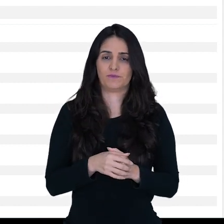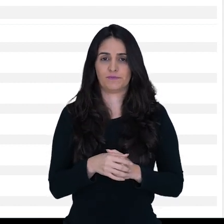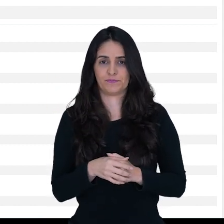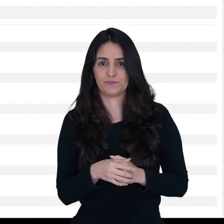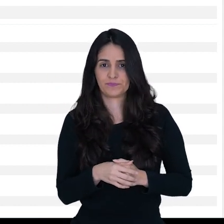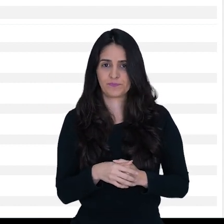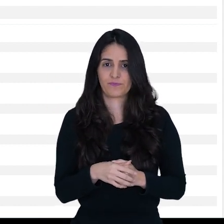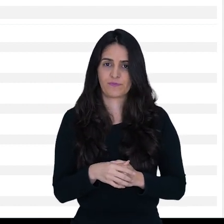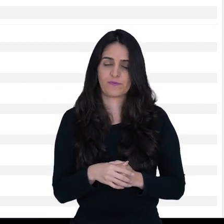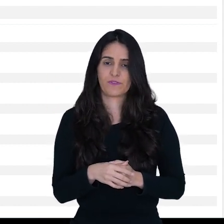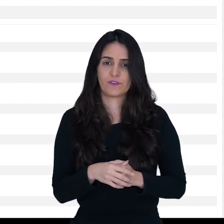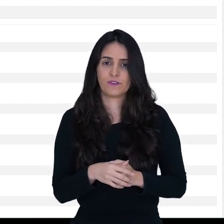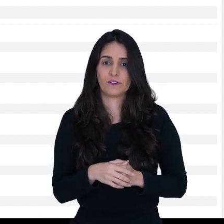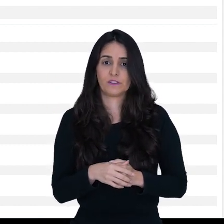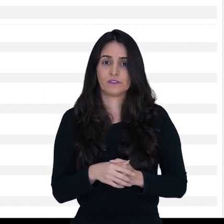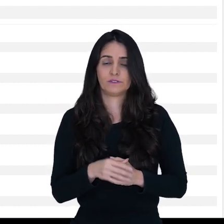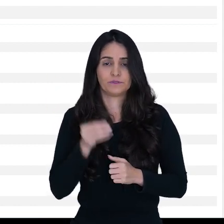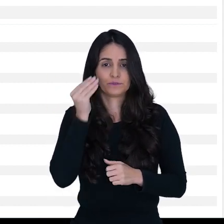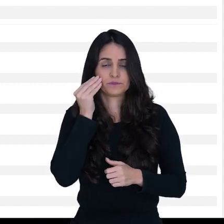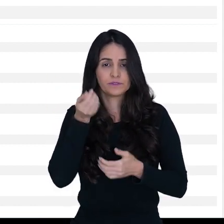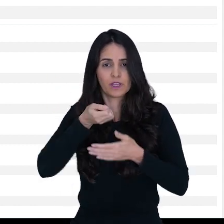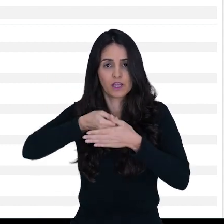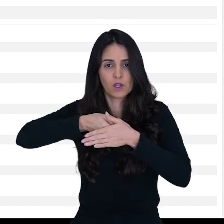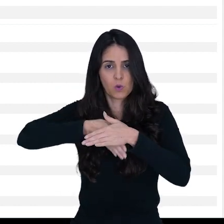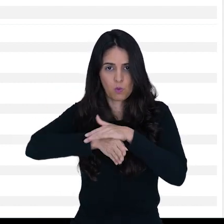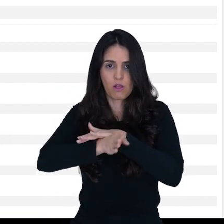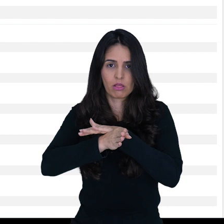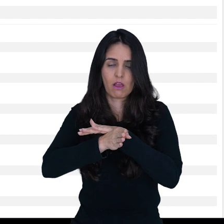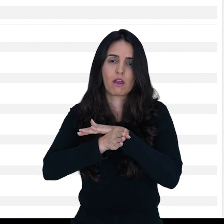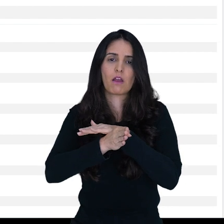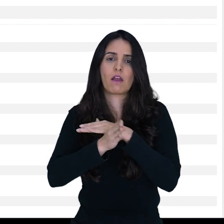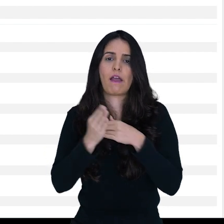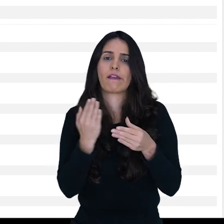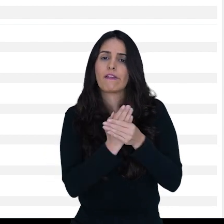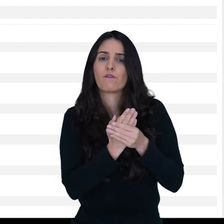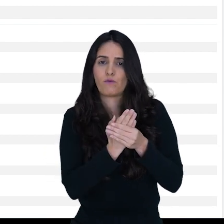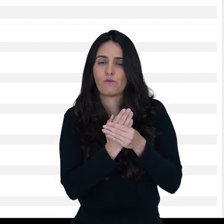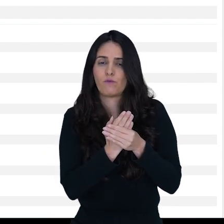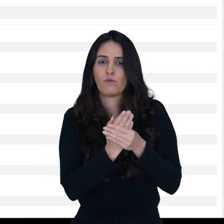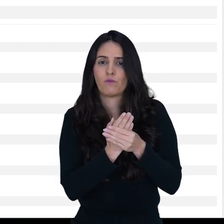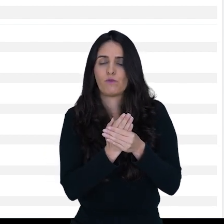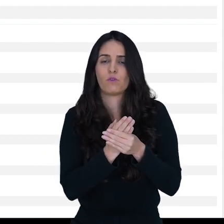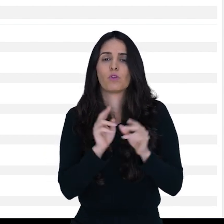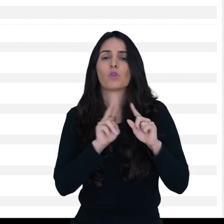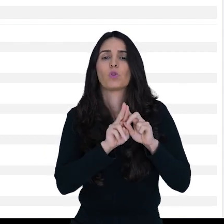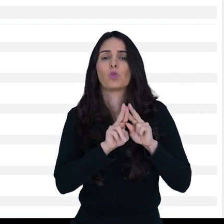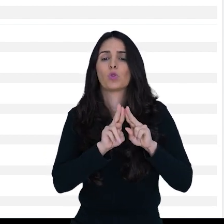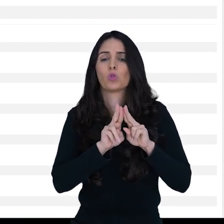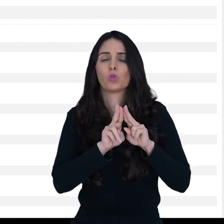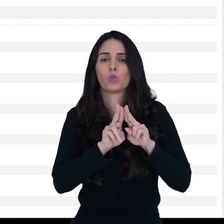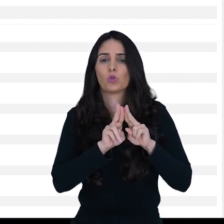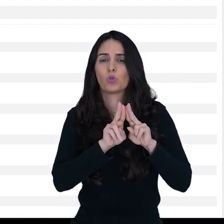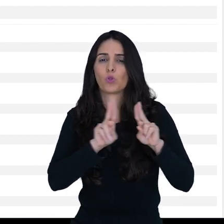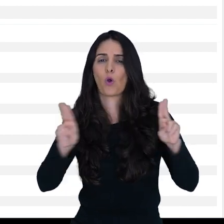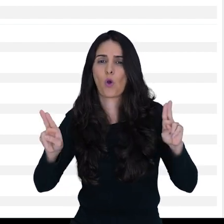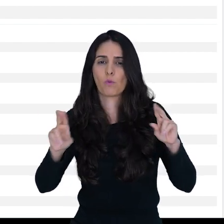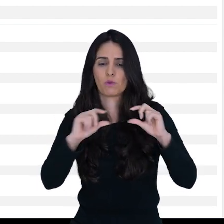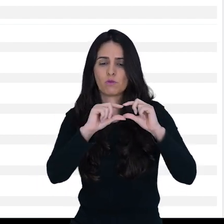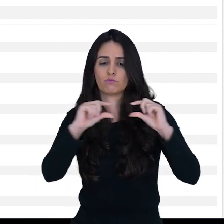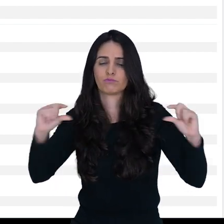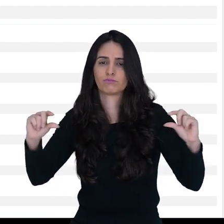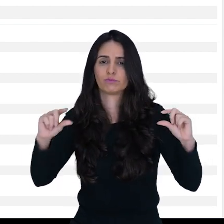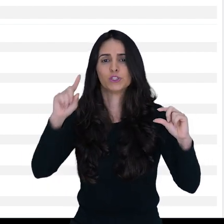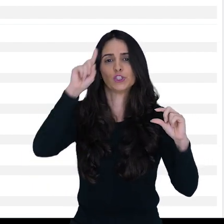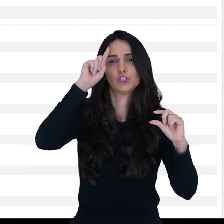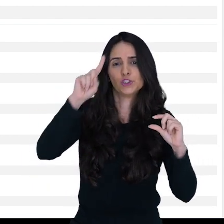a diferença aqui é que quando você executa um backup ele vai criar um arquivo para você você vê